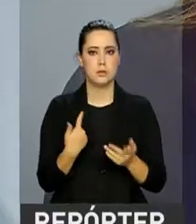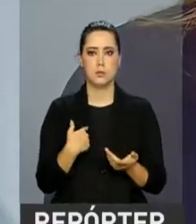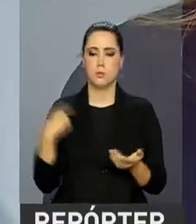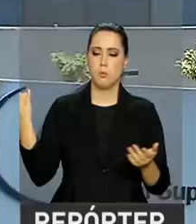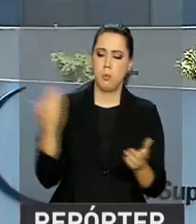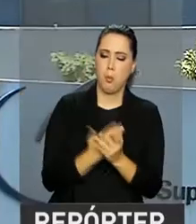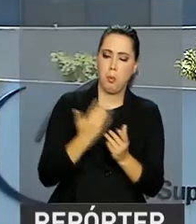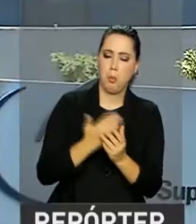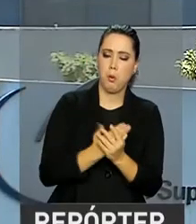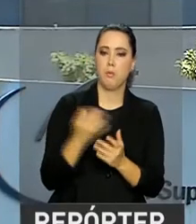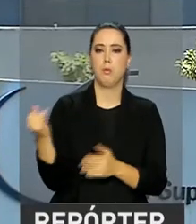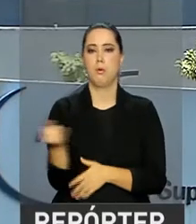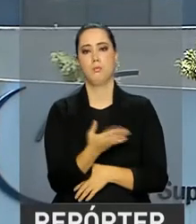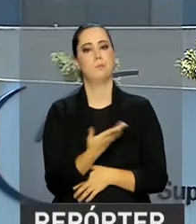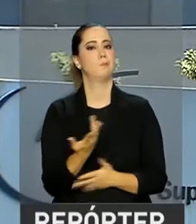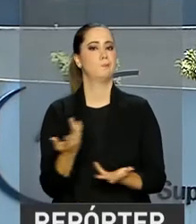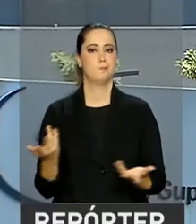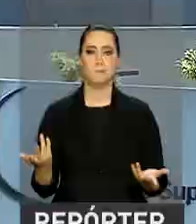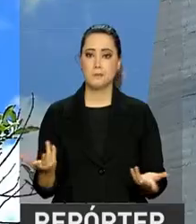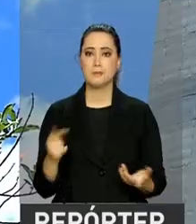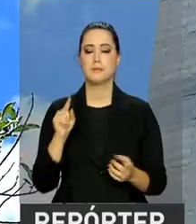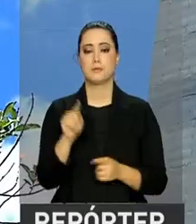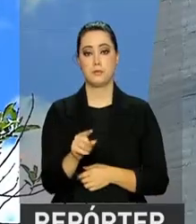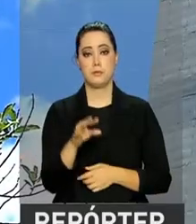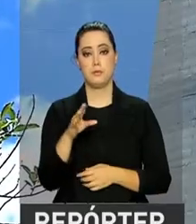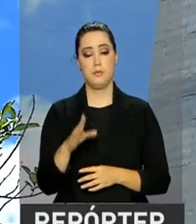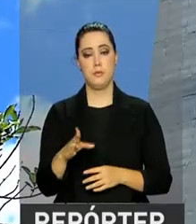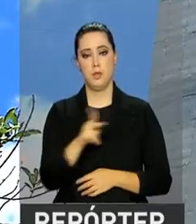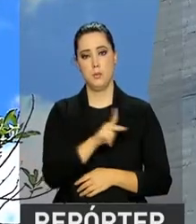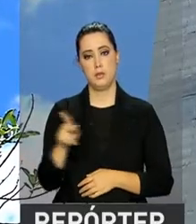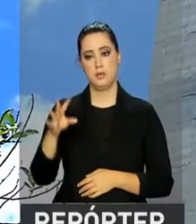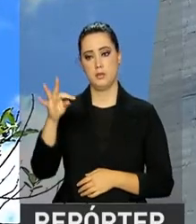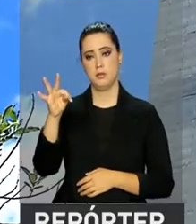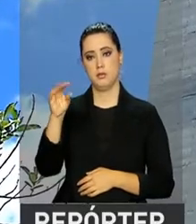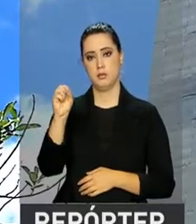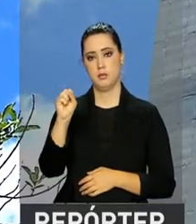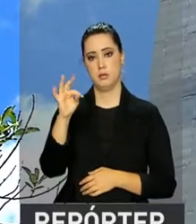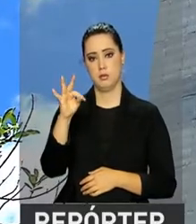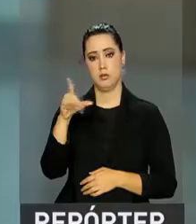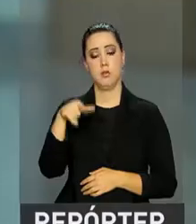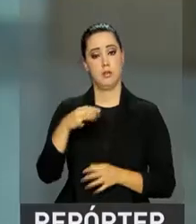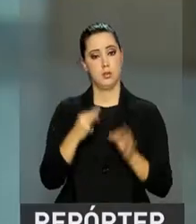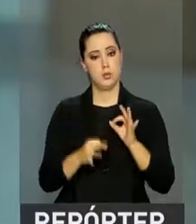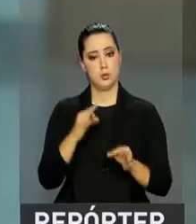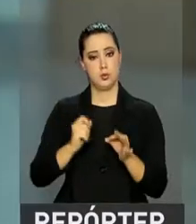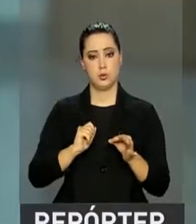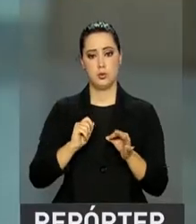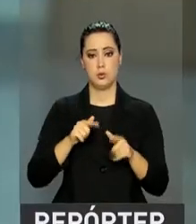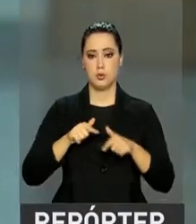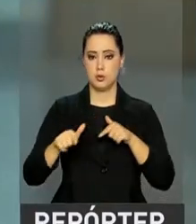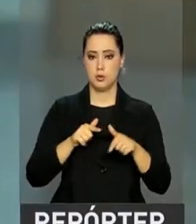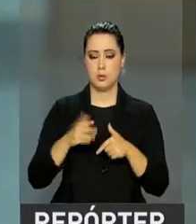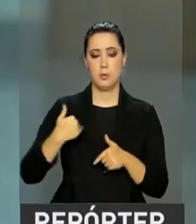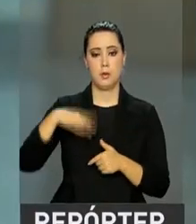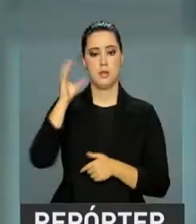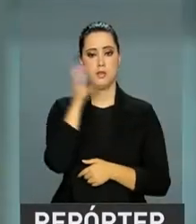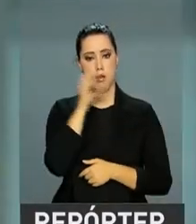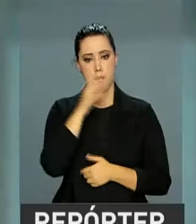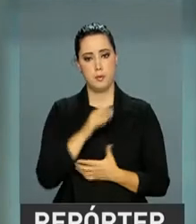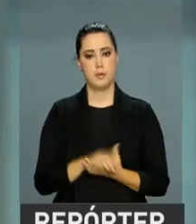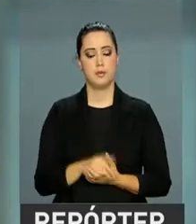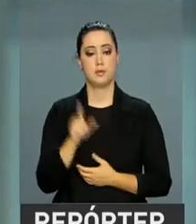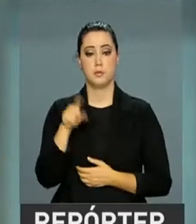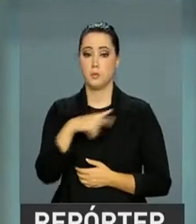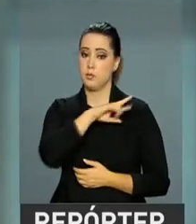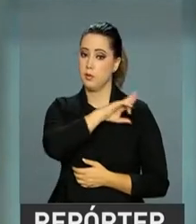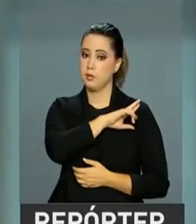demandas né para o presidente do tst a nova legislação vai tornar a justiça do trabalho mais rápida